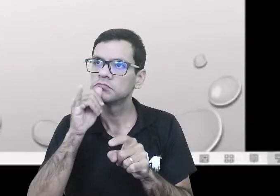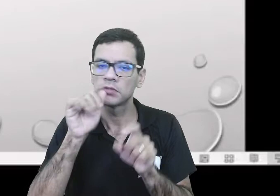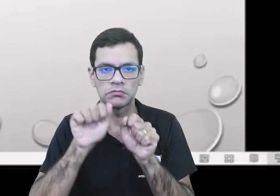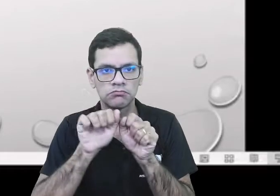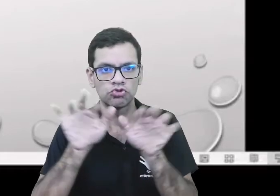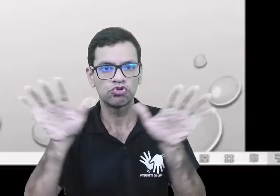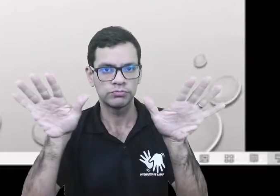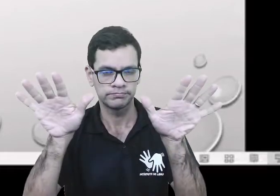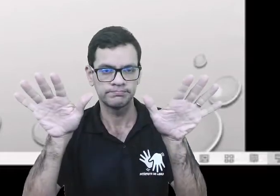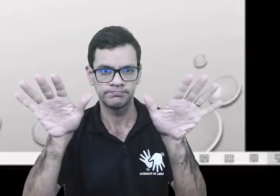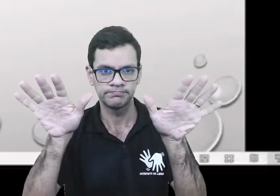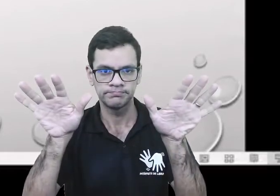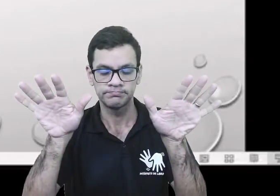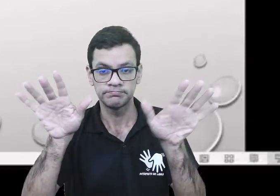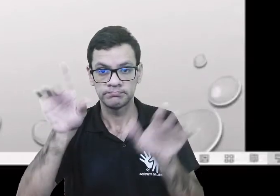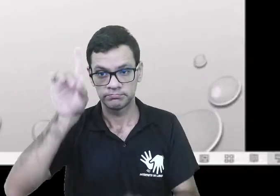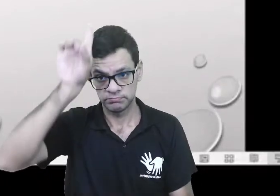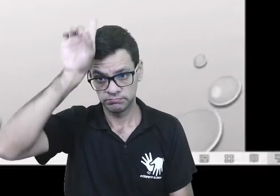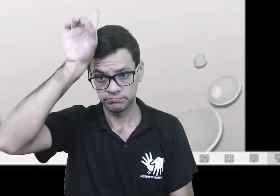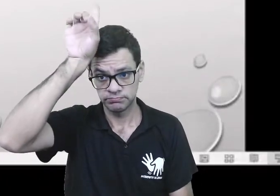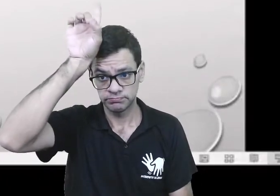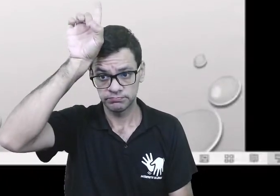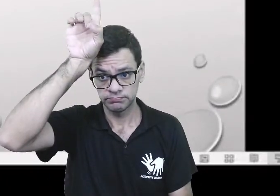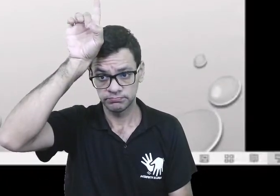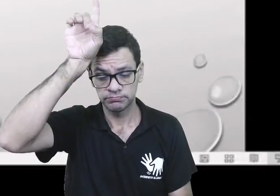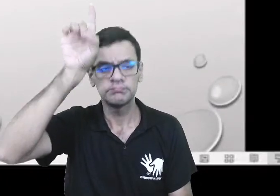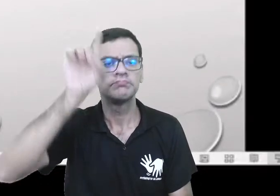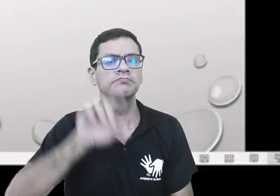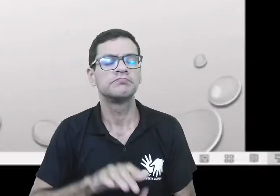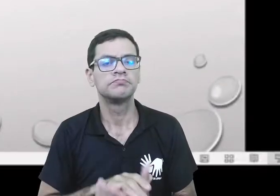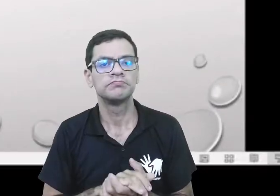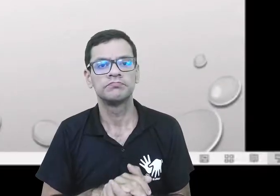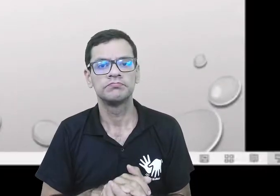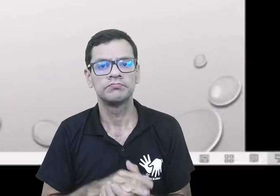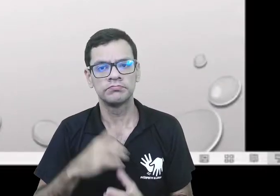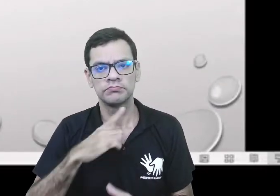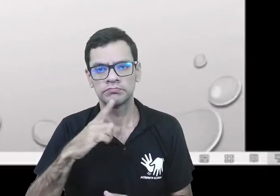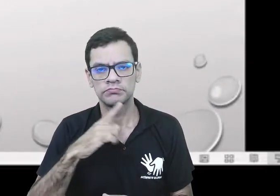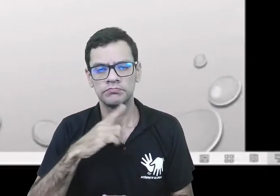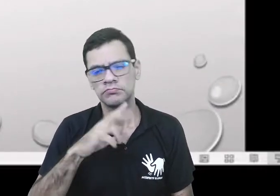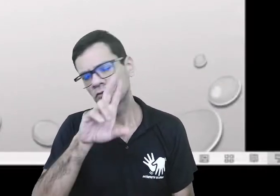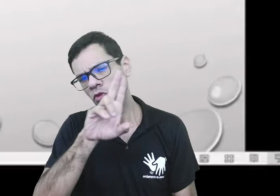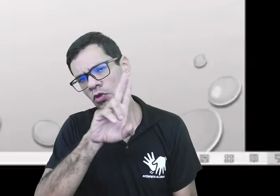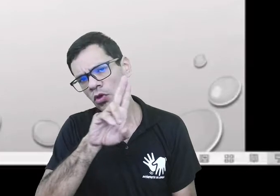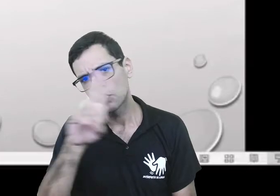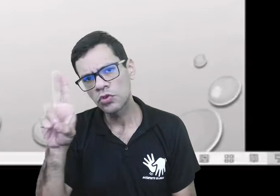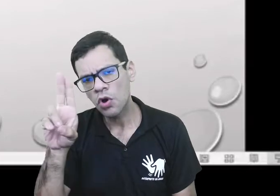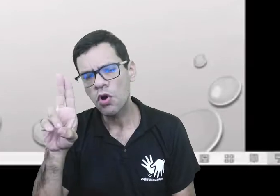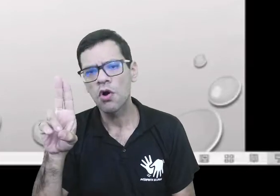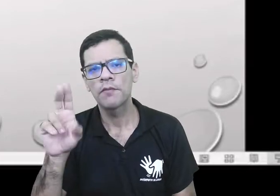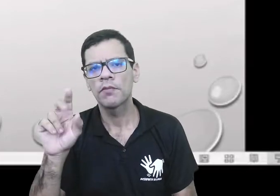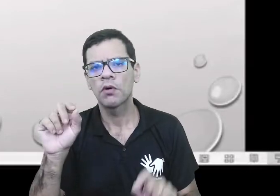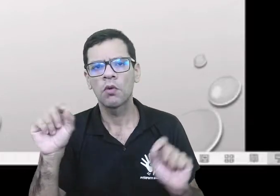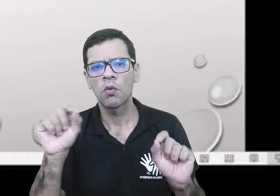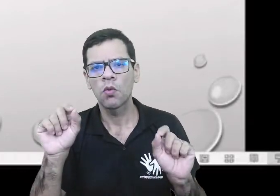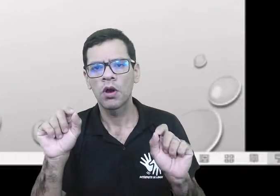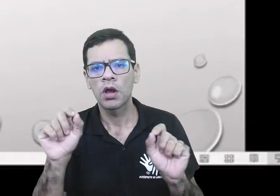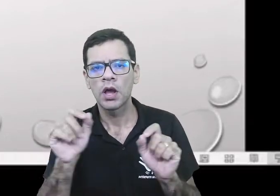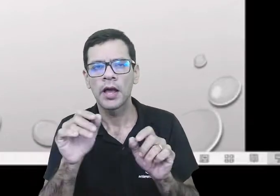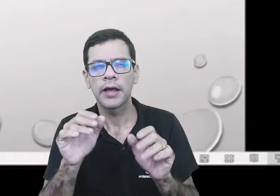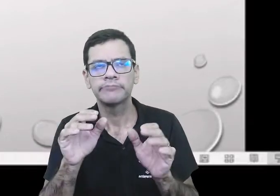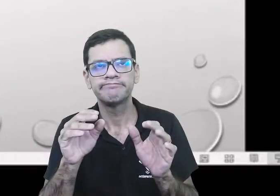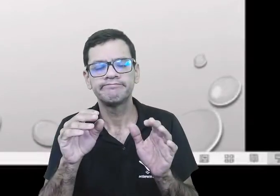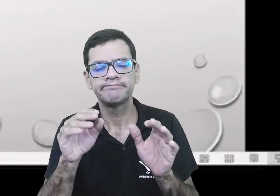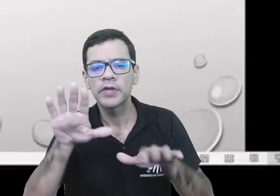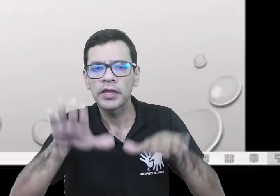certo? Então, e essas dispersões, elas são classificadas de acordo com o tamanho das partículas